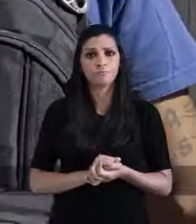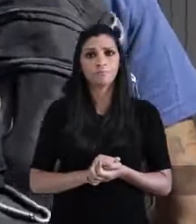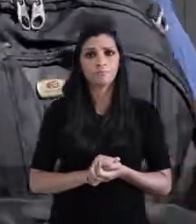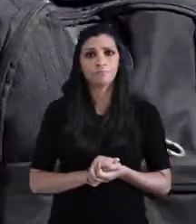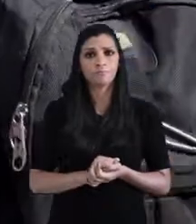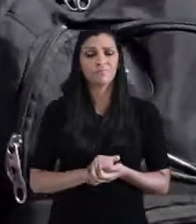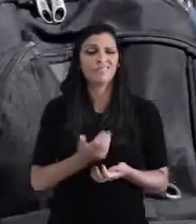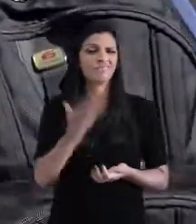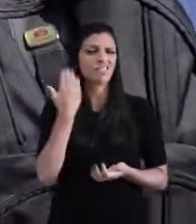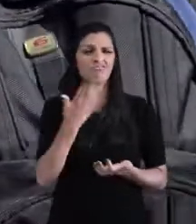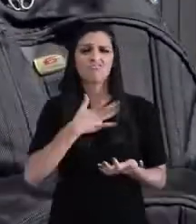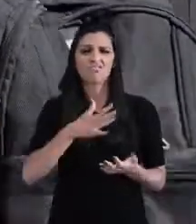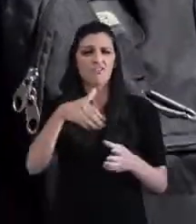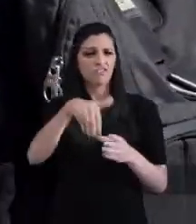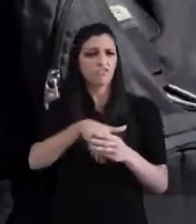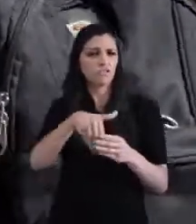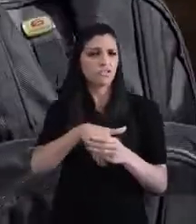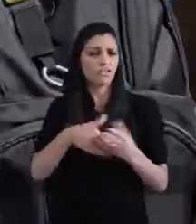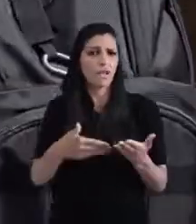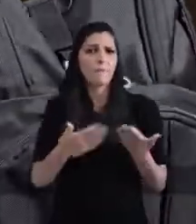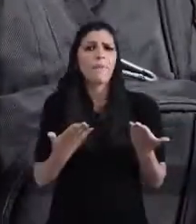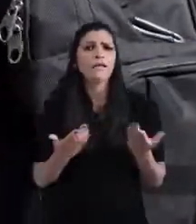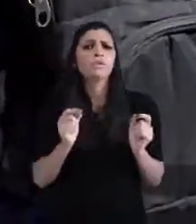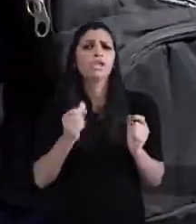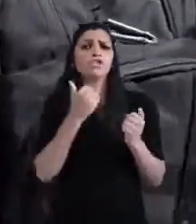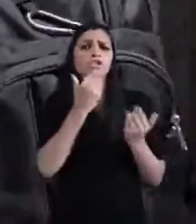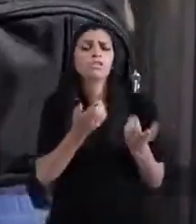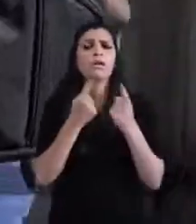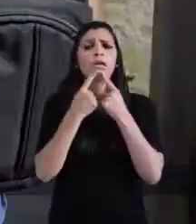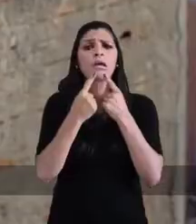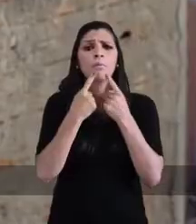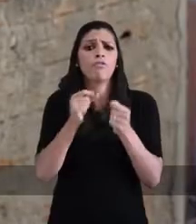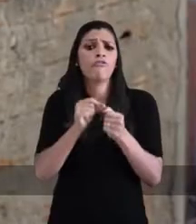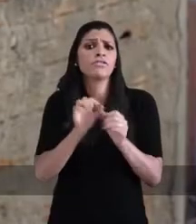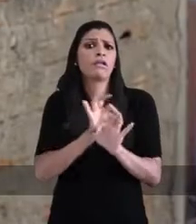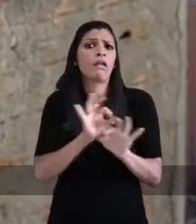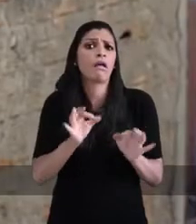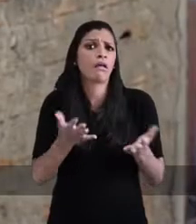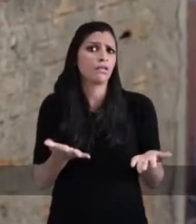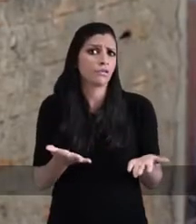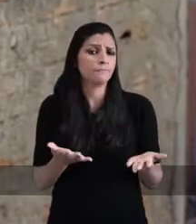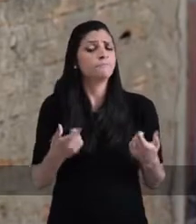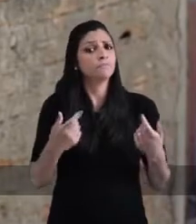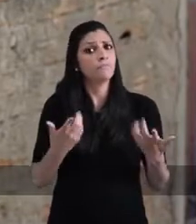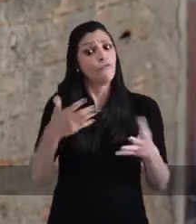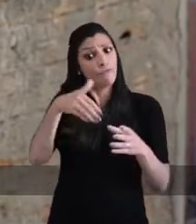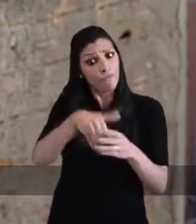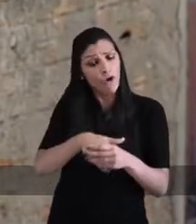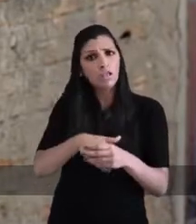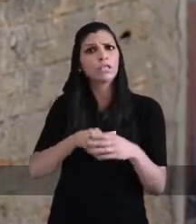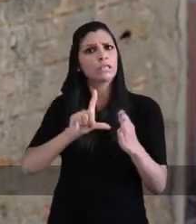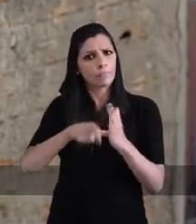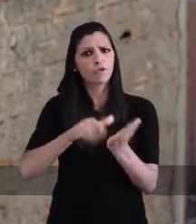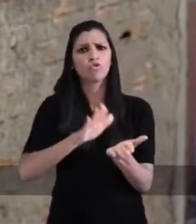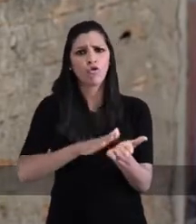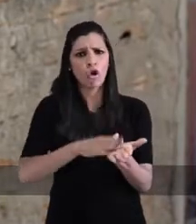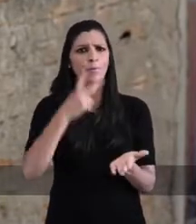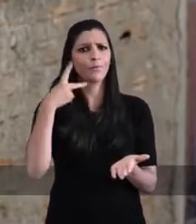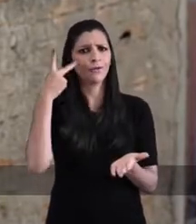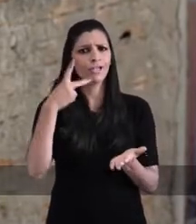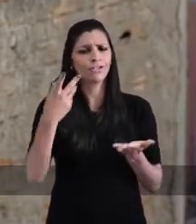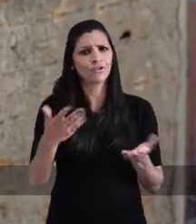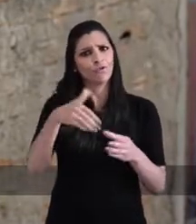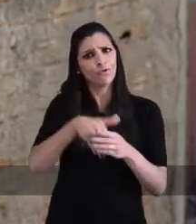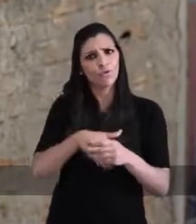deles. E quando ela está em casa de folga, ela cuida deles. Eu era assim, eu não gostava de votar. Mas que adianta a gente ficar reclamando se a gente não vai fazer a nossa